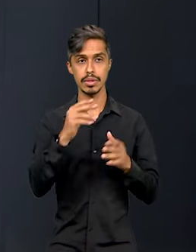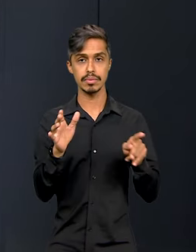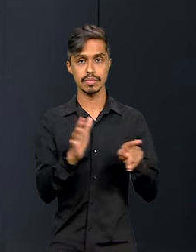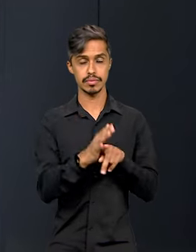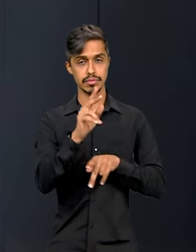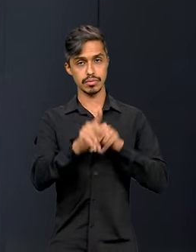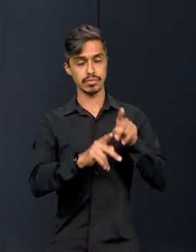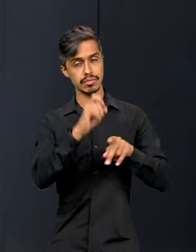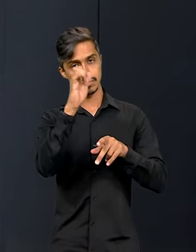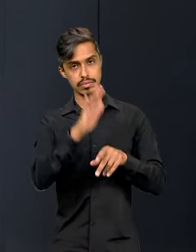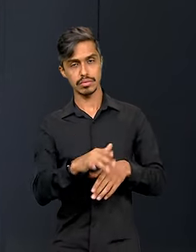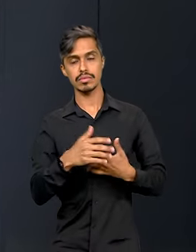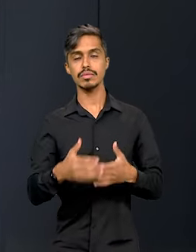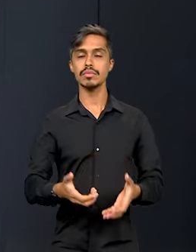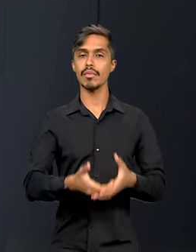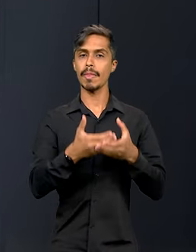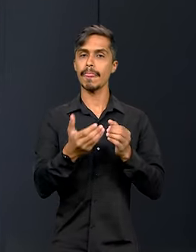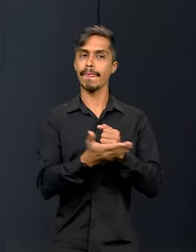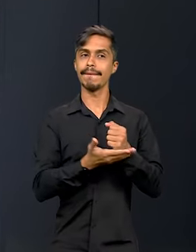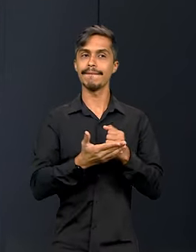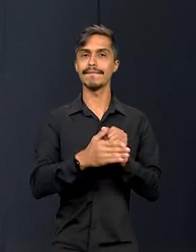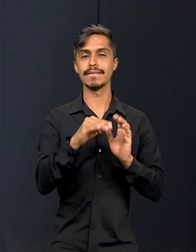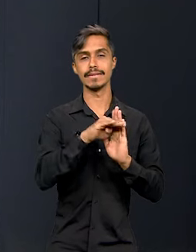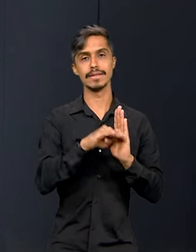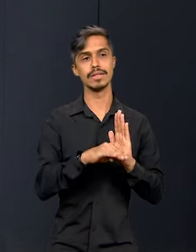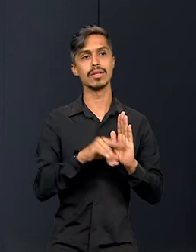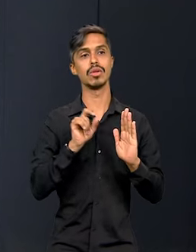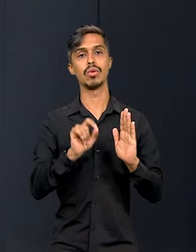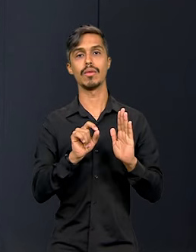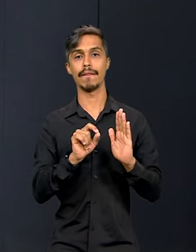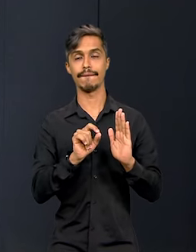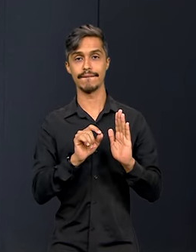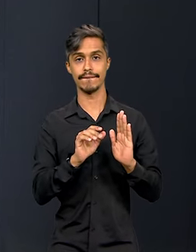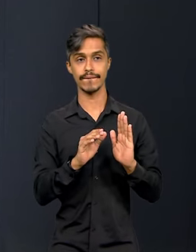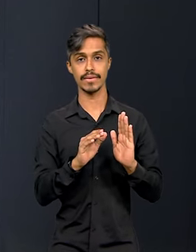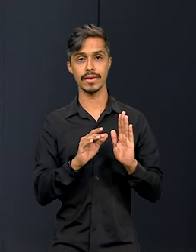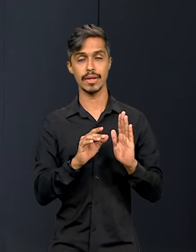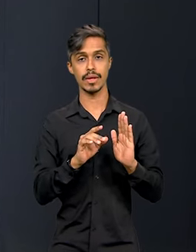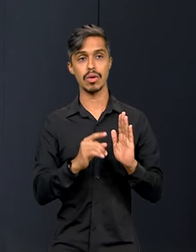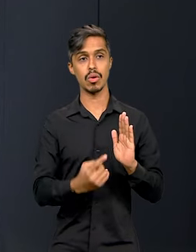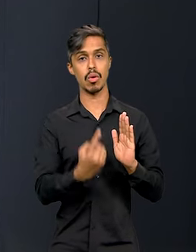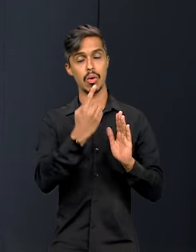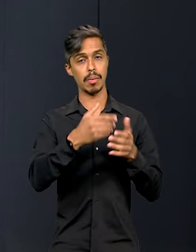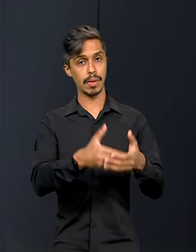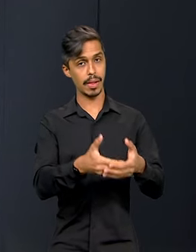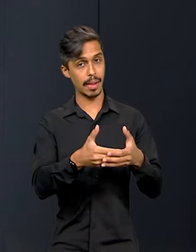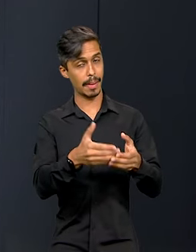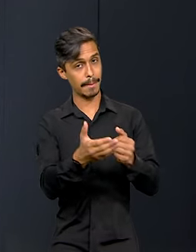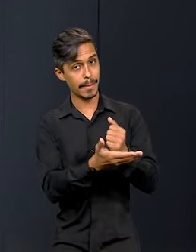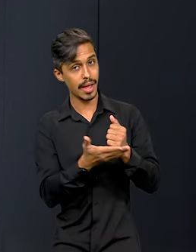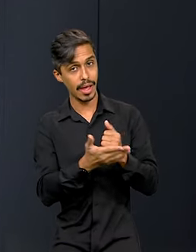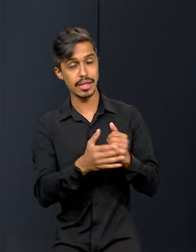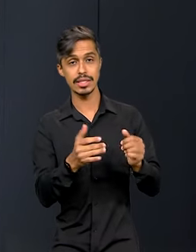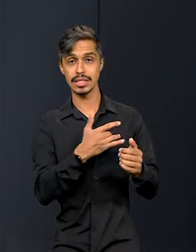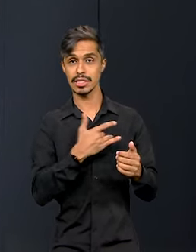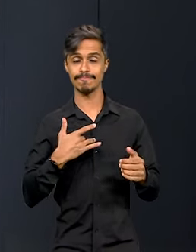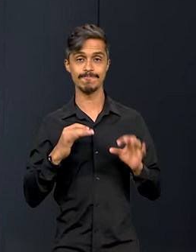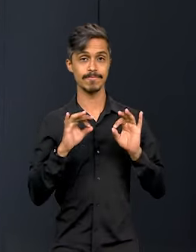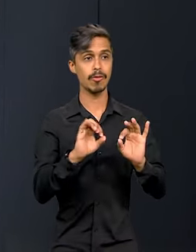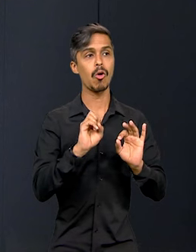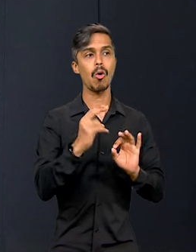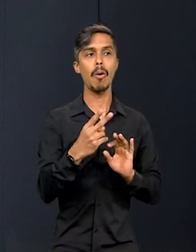população brasileira e que a cesta básica consolida de que ã uma cesta básica saudável ou